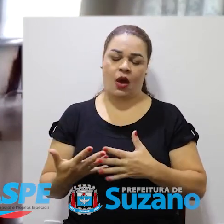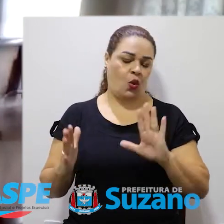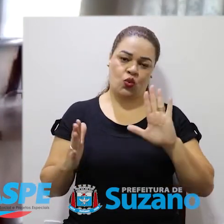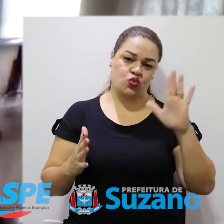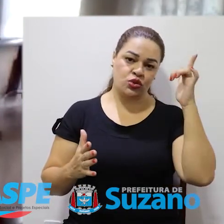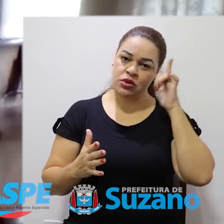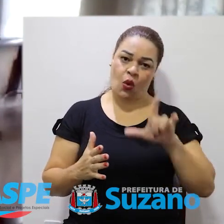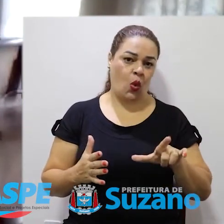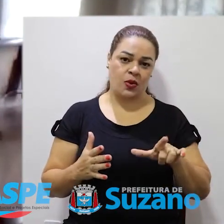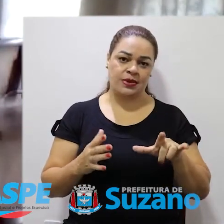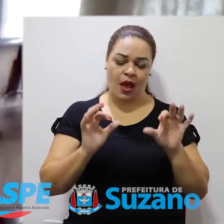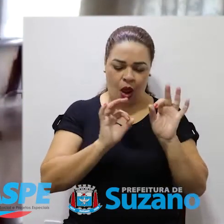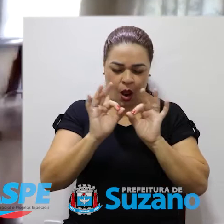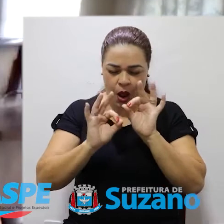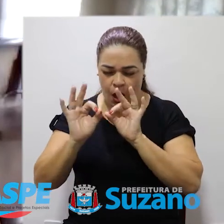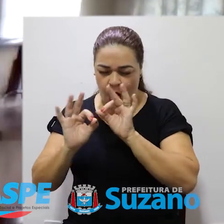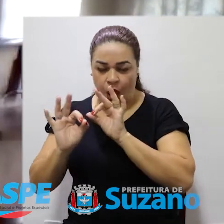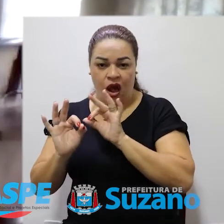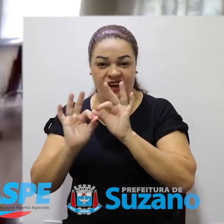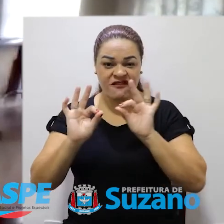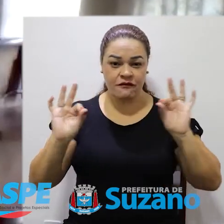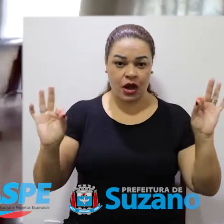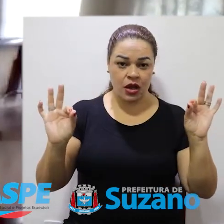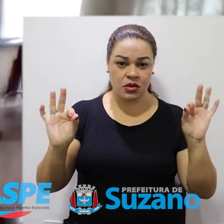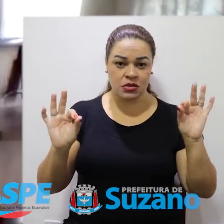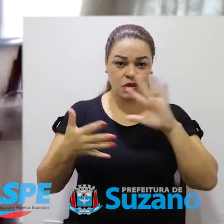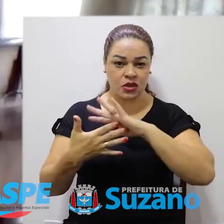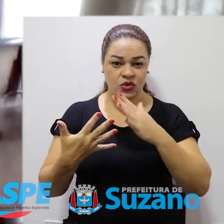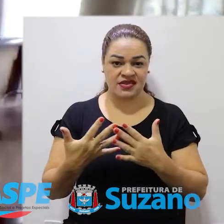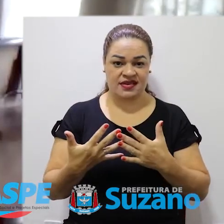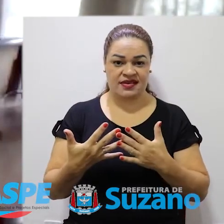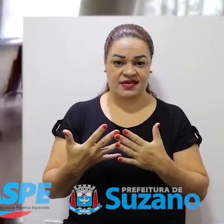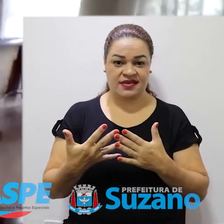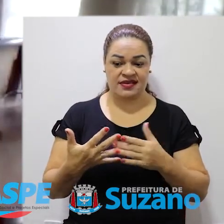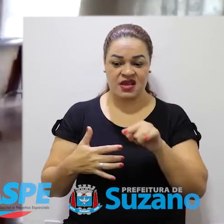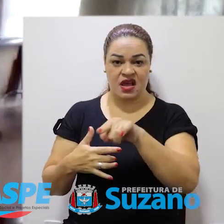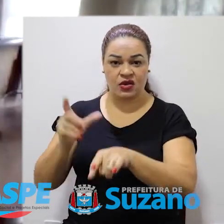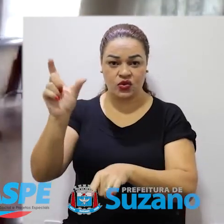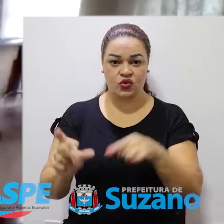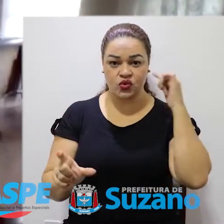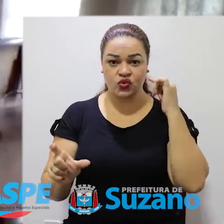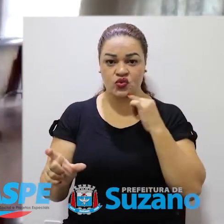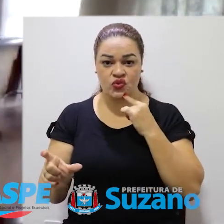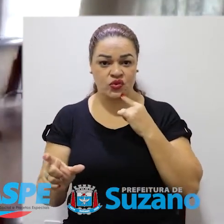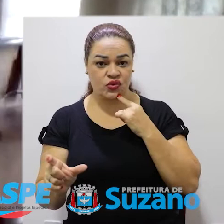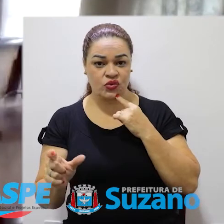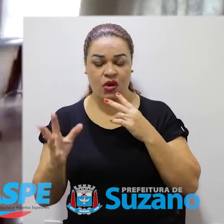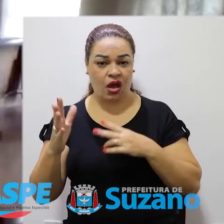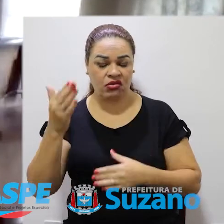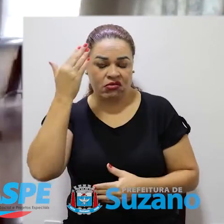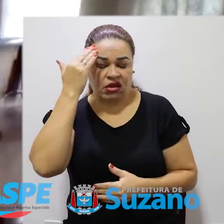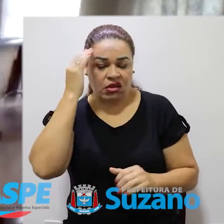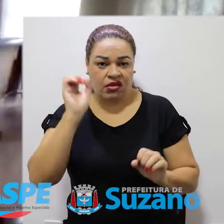pensar essa frase em língua de sinais. Portanto, se você fizer isso na frente de um surdo sinalizador que usa a língua de sinais, ele não vai